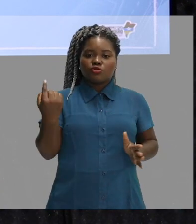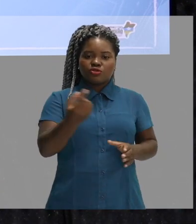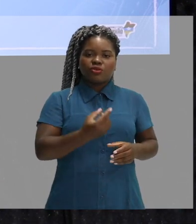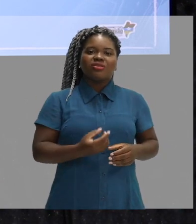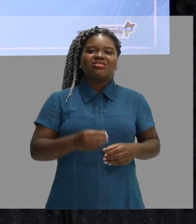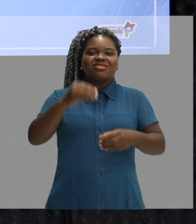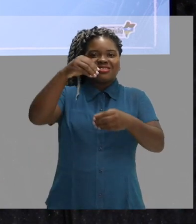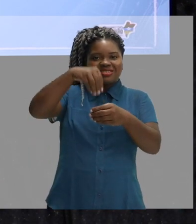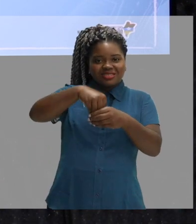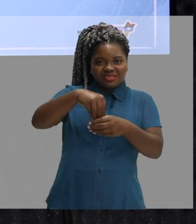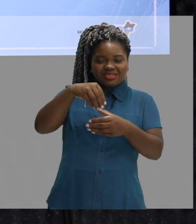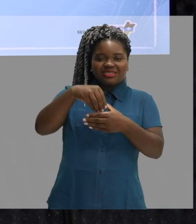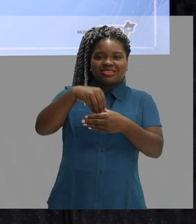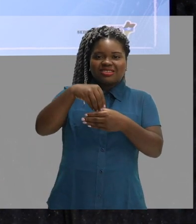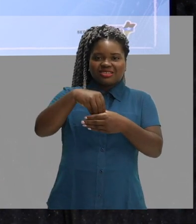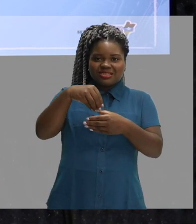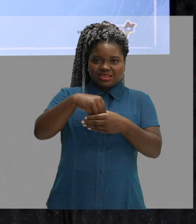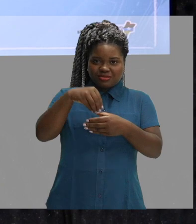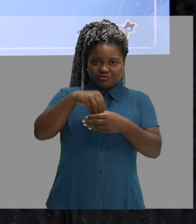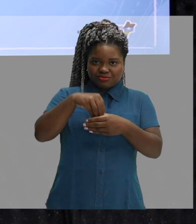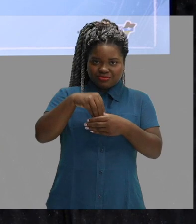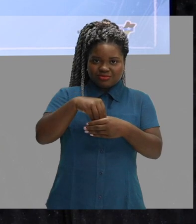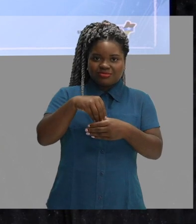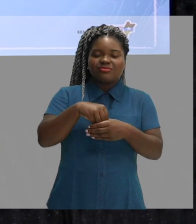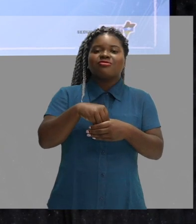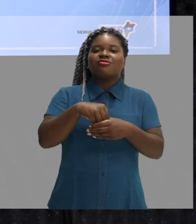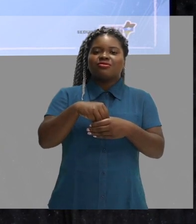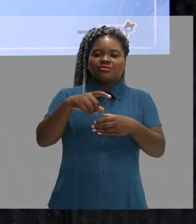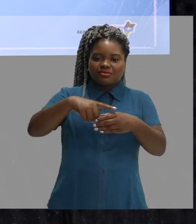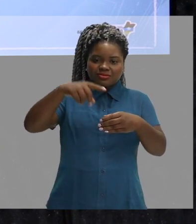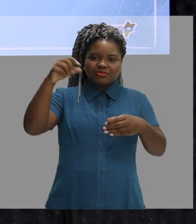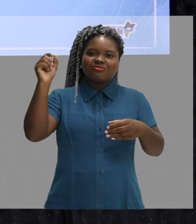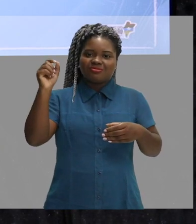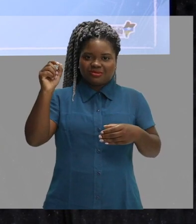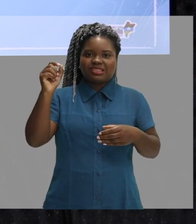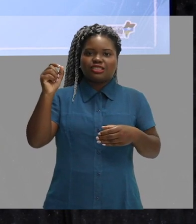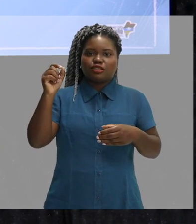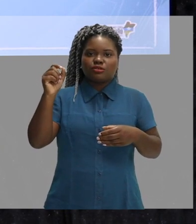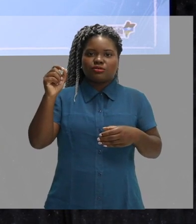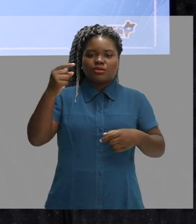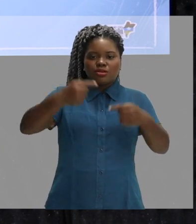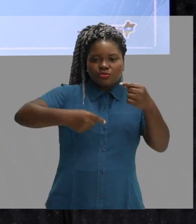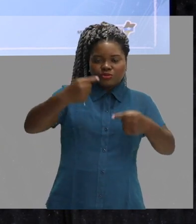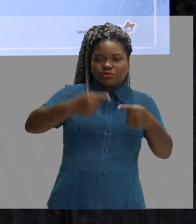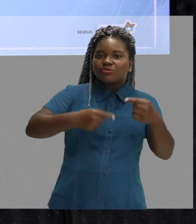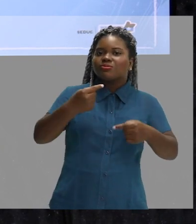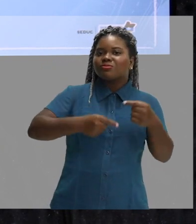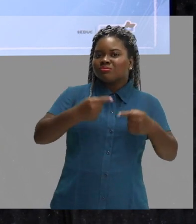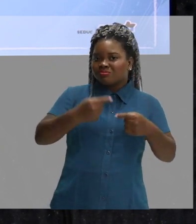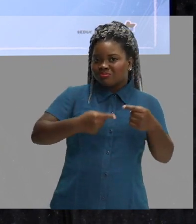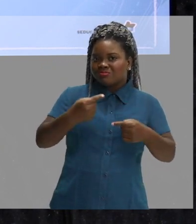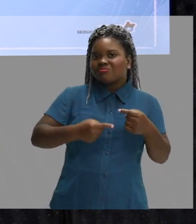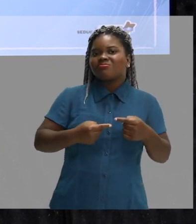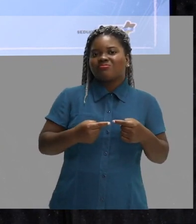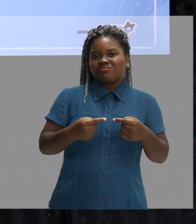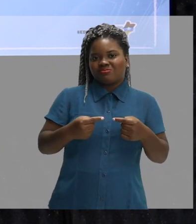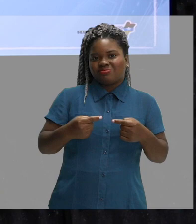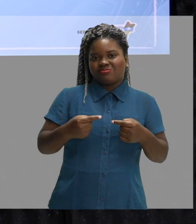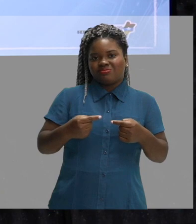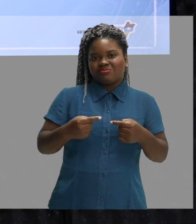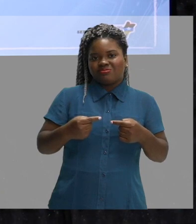políticos, para tratarem das nossas necessidades enquanto sociedade, enquanto indivíduos também. Entendeu? Por isso o nome